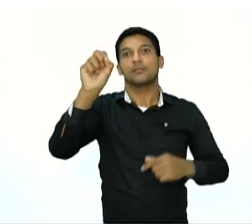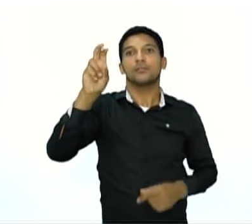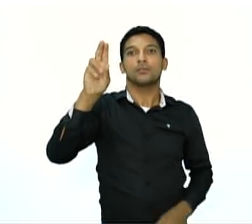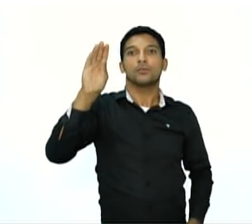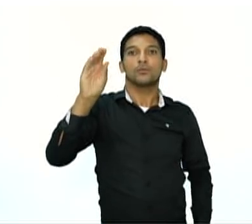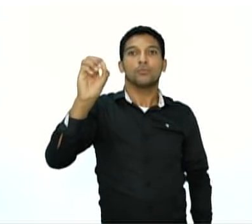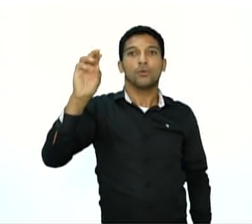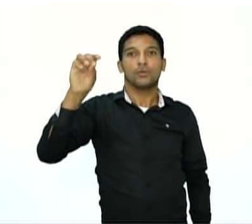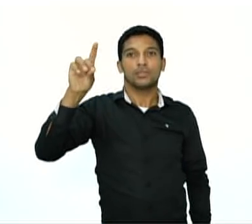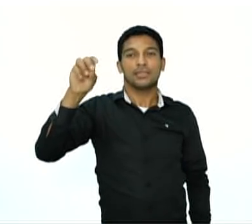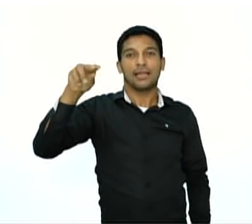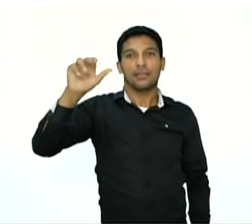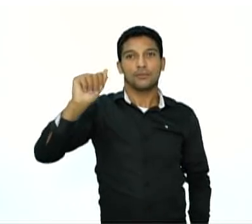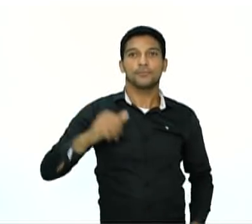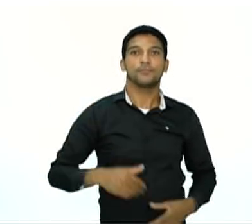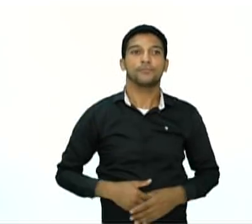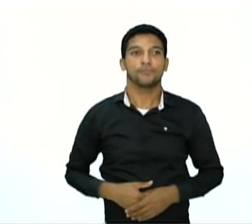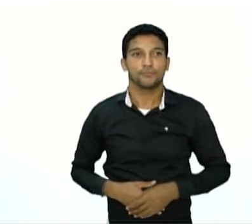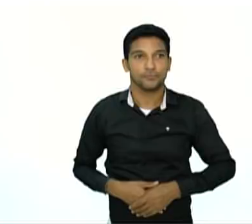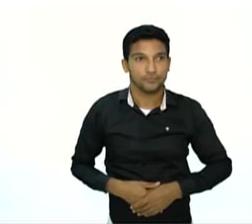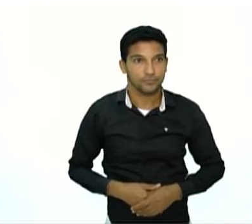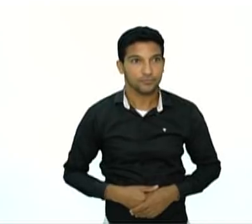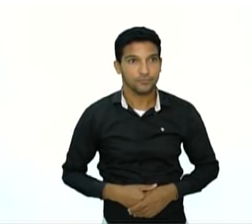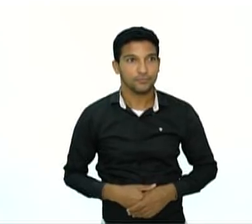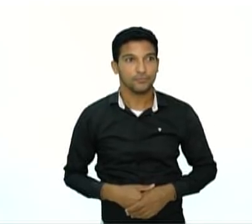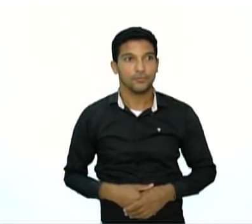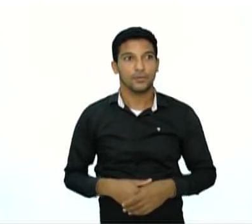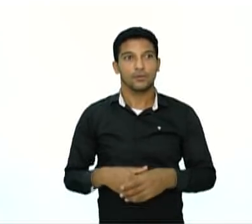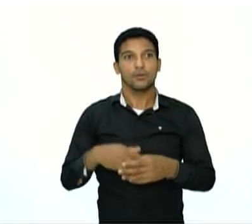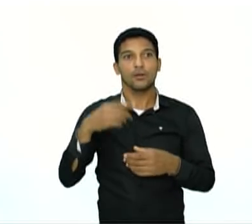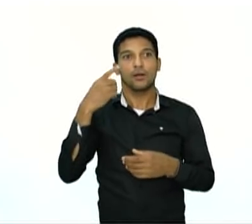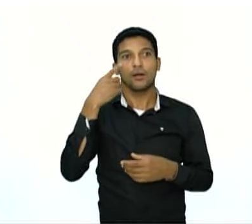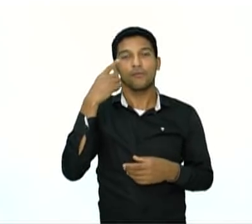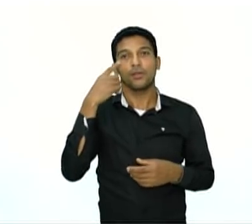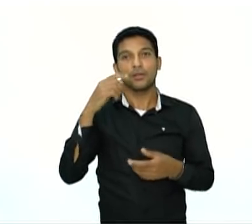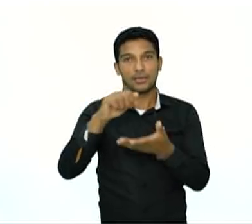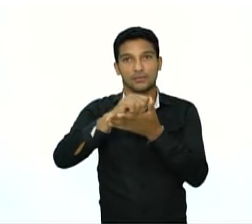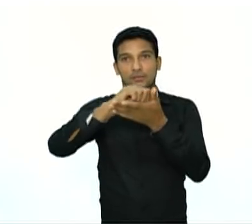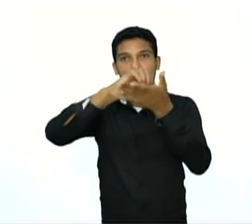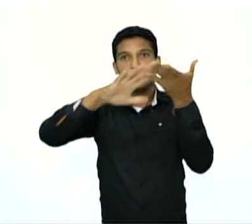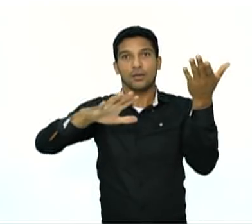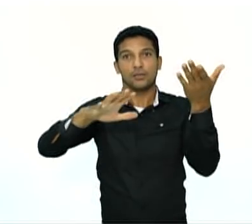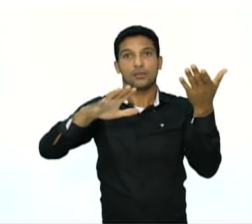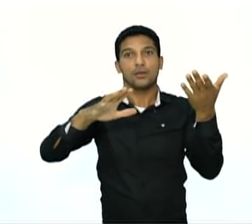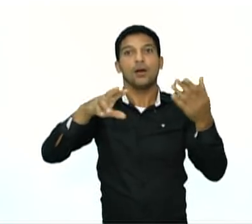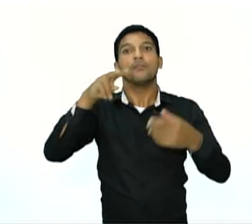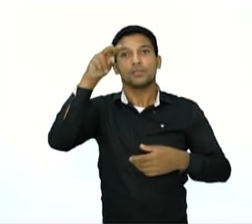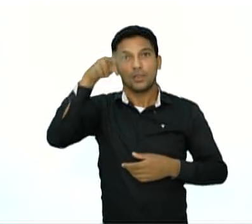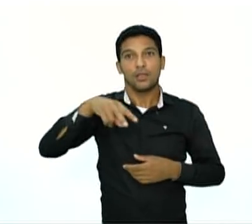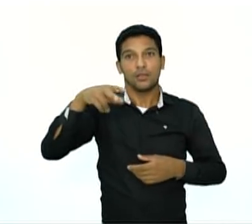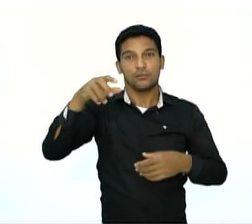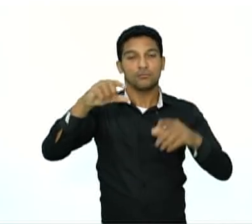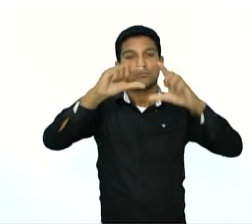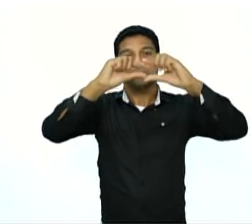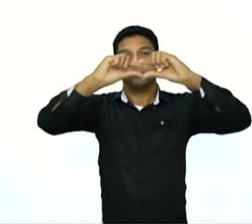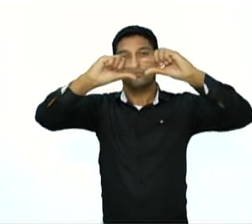substantiva. Exercício. Releia o trecho. A ideia é que os alunos pesquisem as fontes de